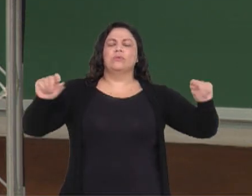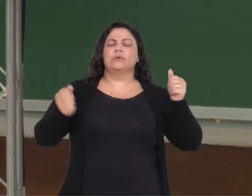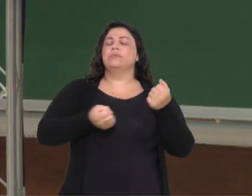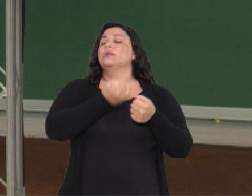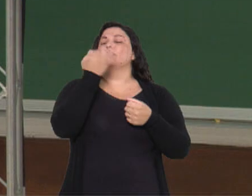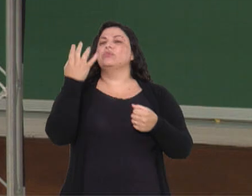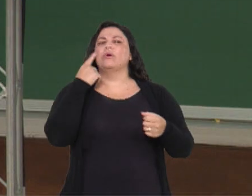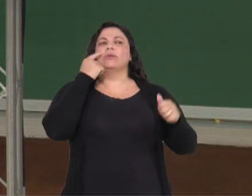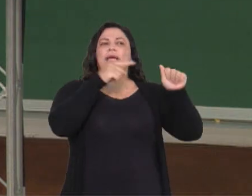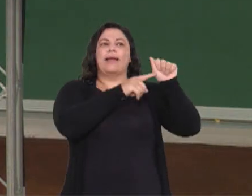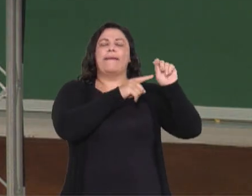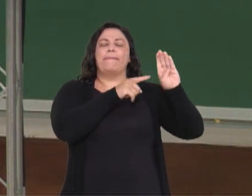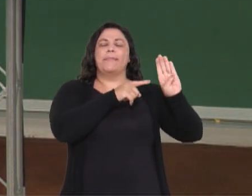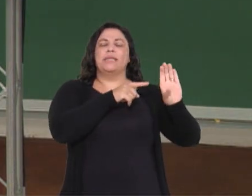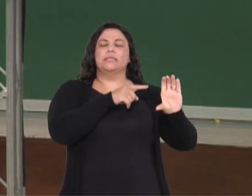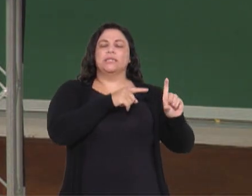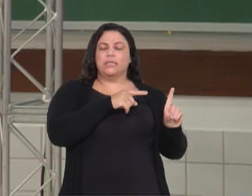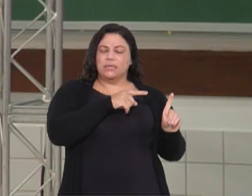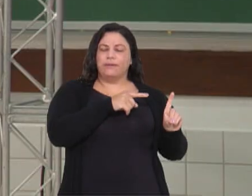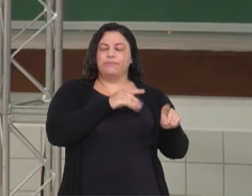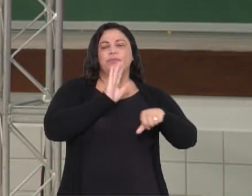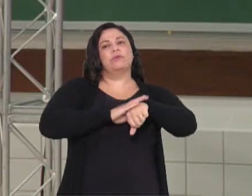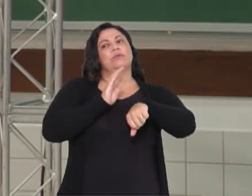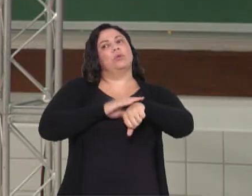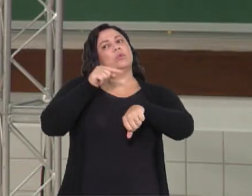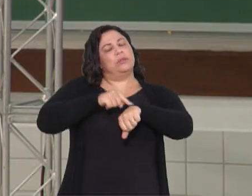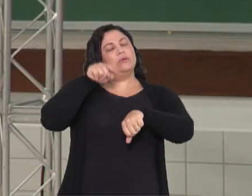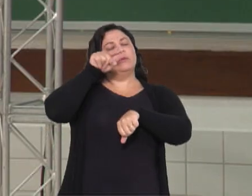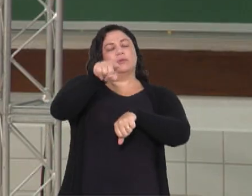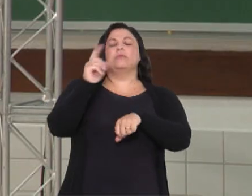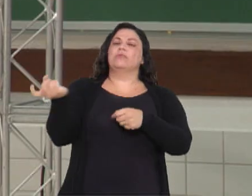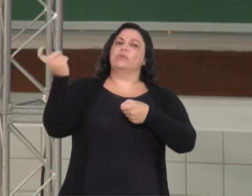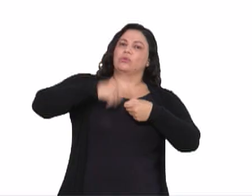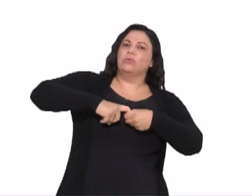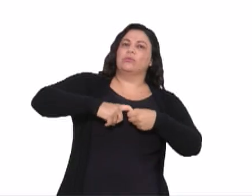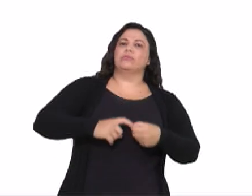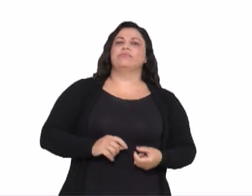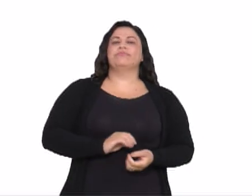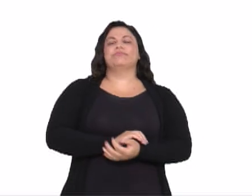a... Eu vou dar um tempinho para você, já volto para corrigir.